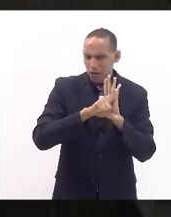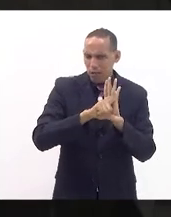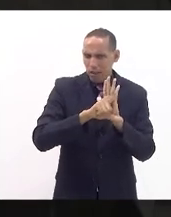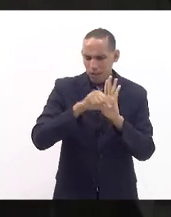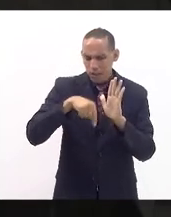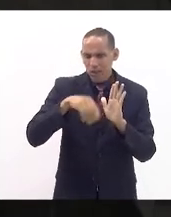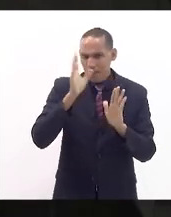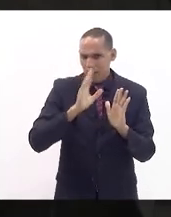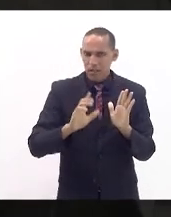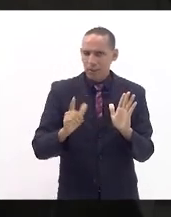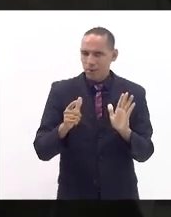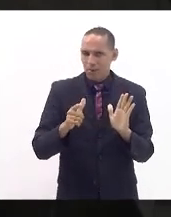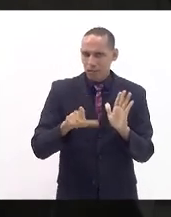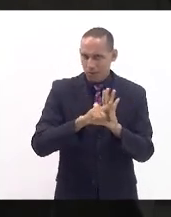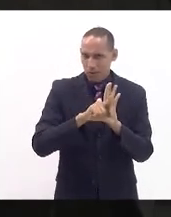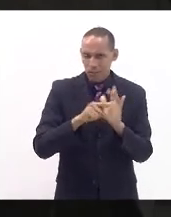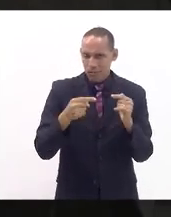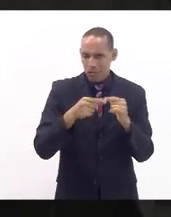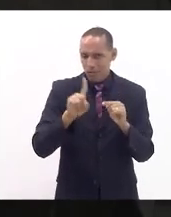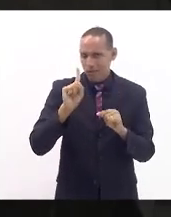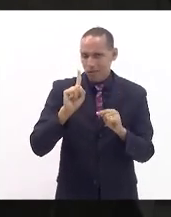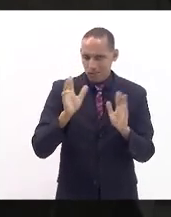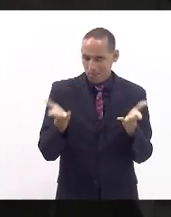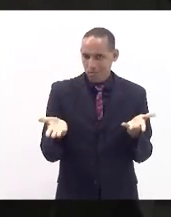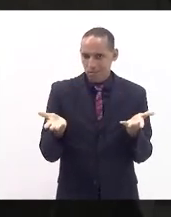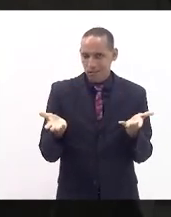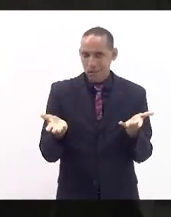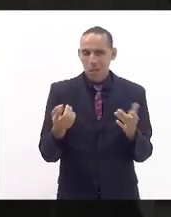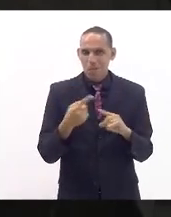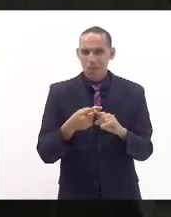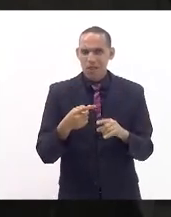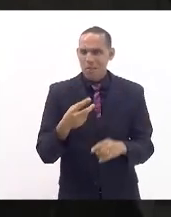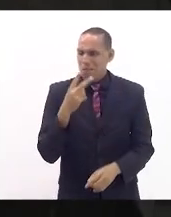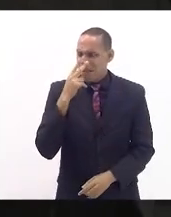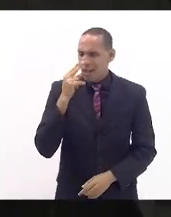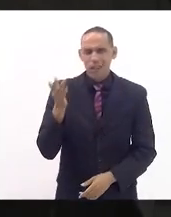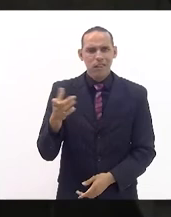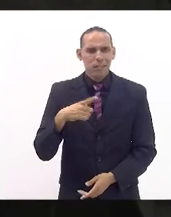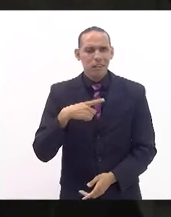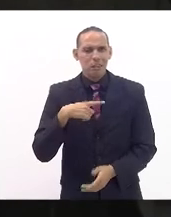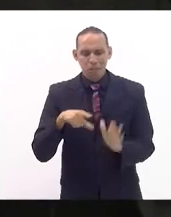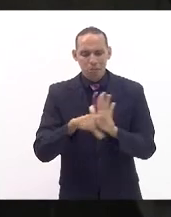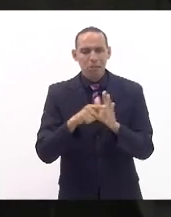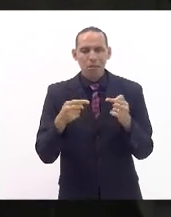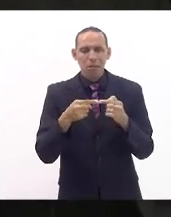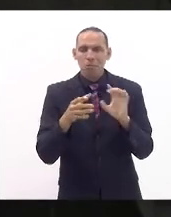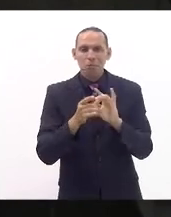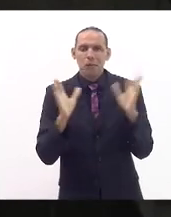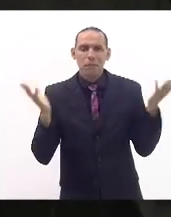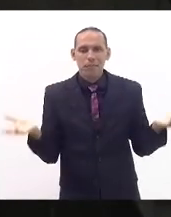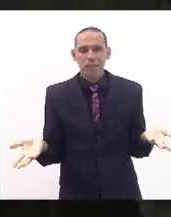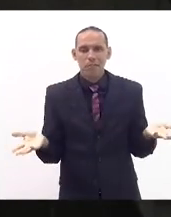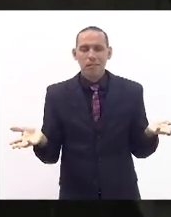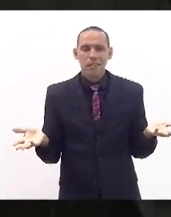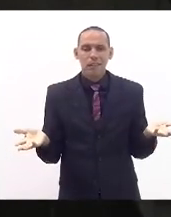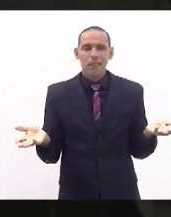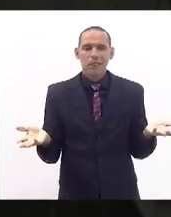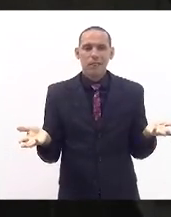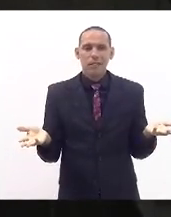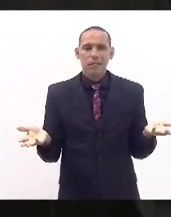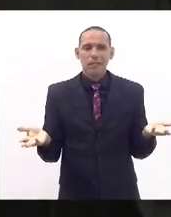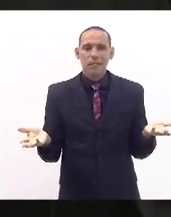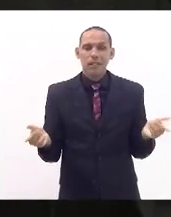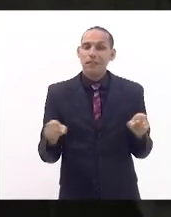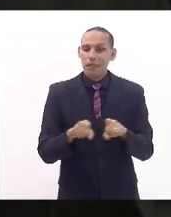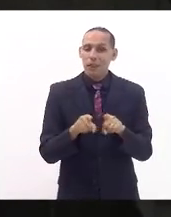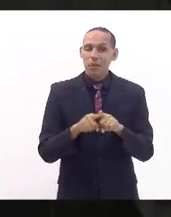Brasil. Imagino eu, porque o sentimento ontem era que estava. Né? E o